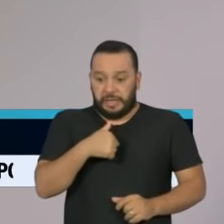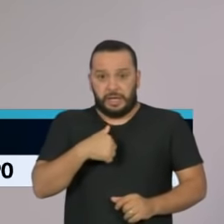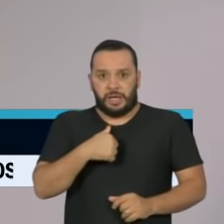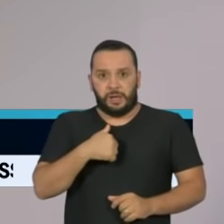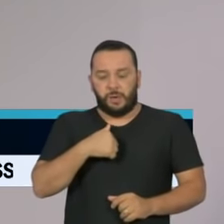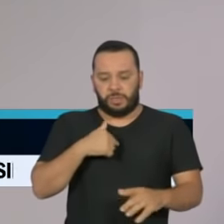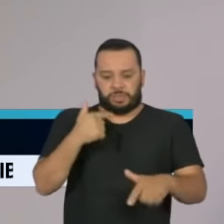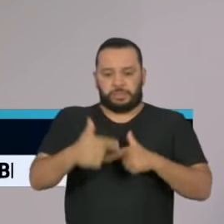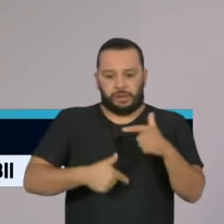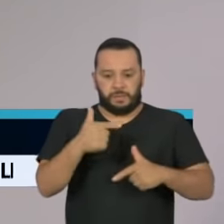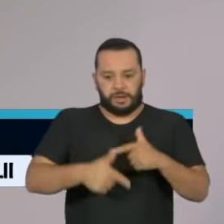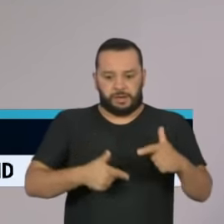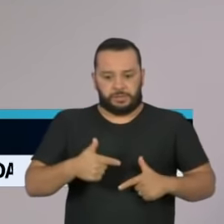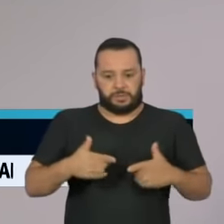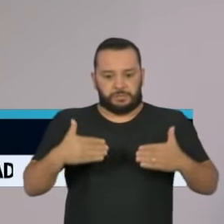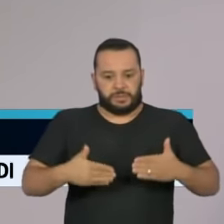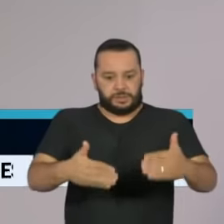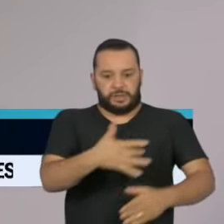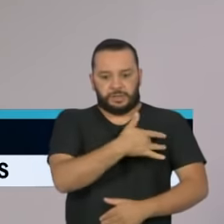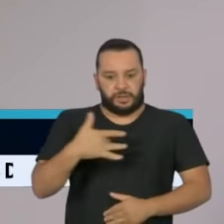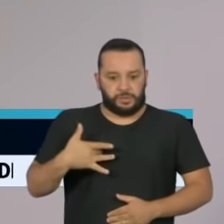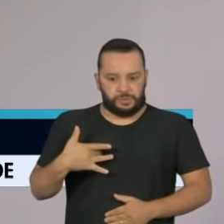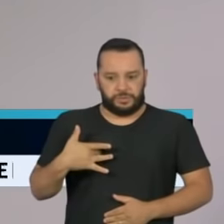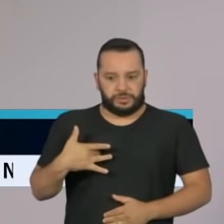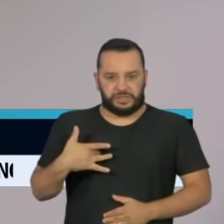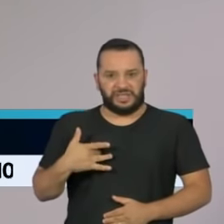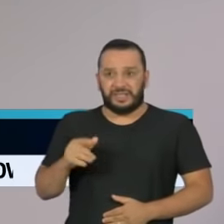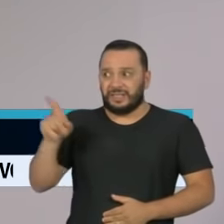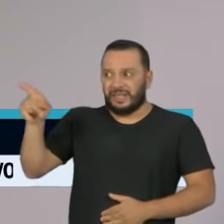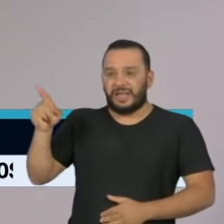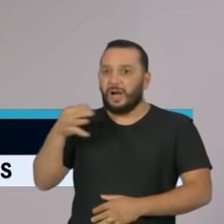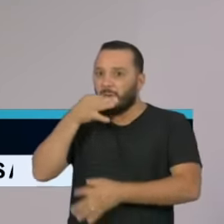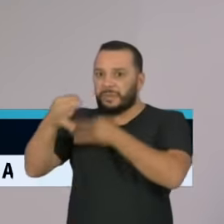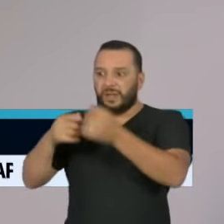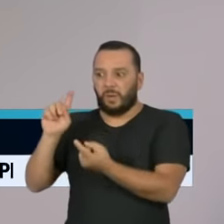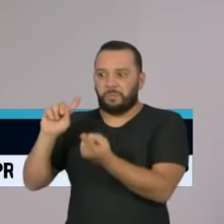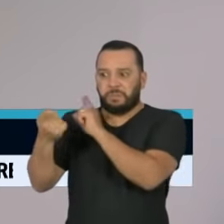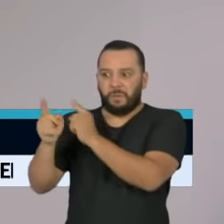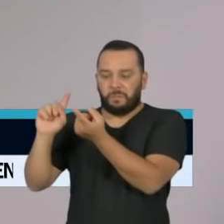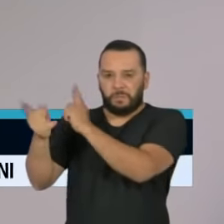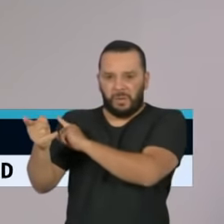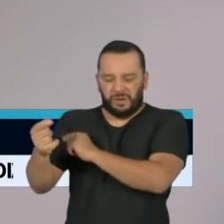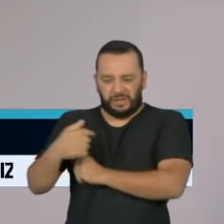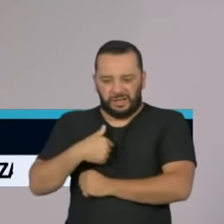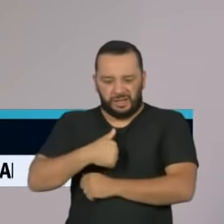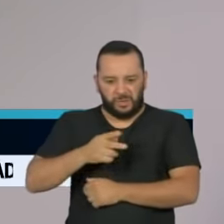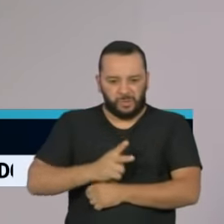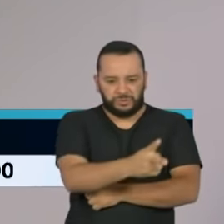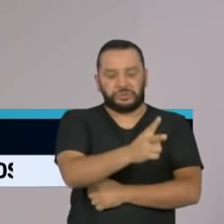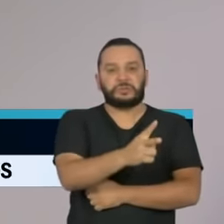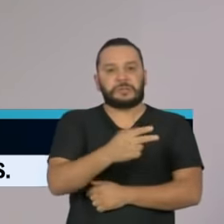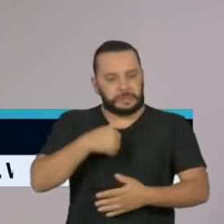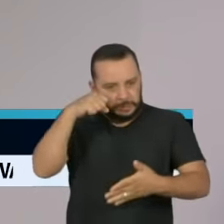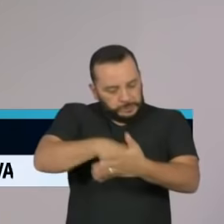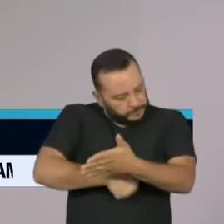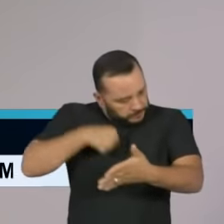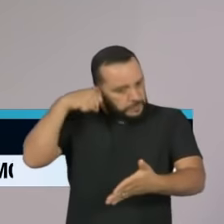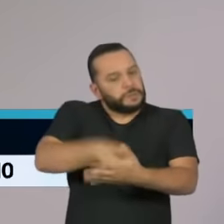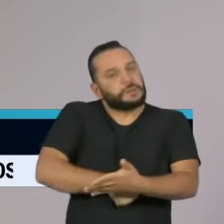que o nomeou o desautoriza. E você se mantém lá. Precisa ser uma pessoa muito dedicada ao que está